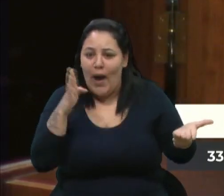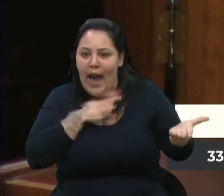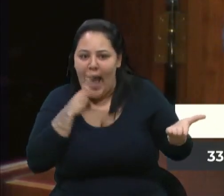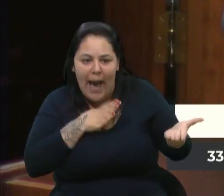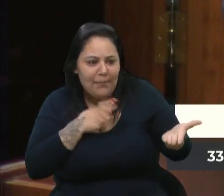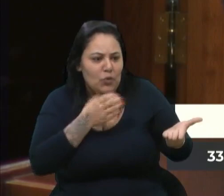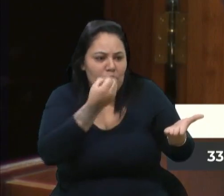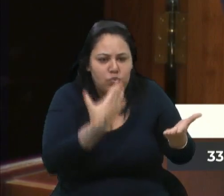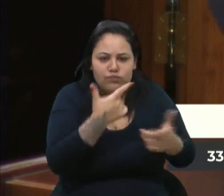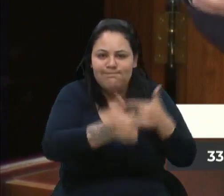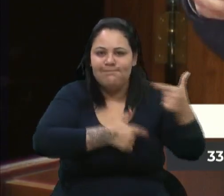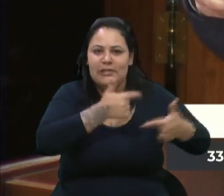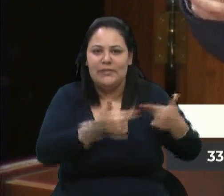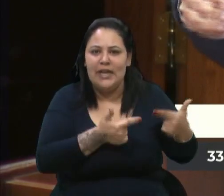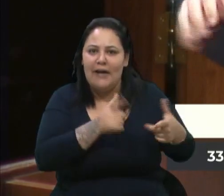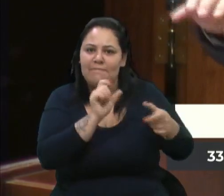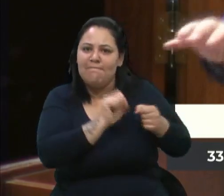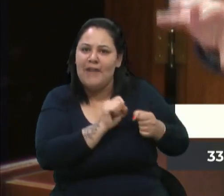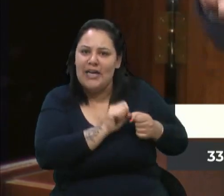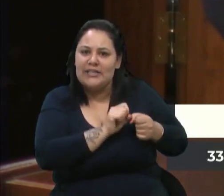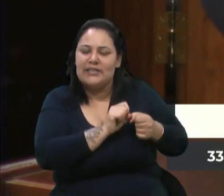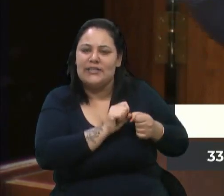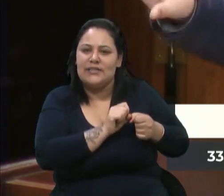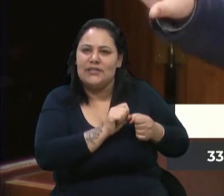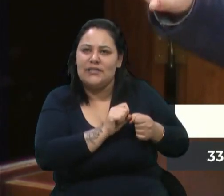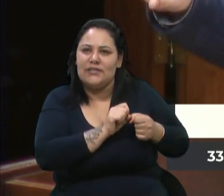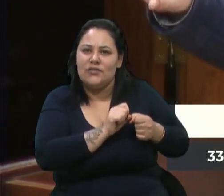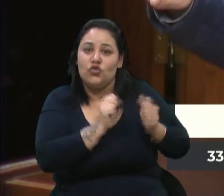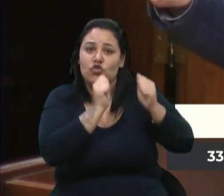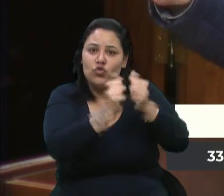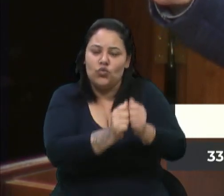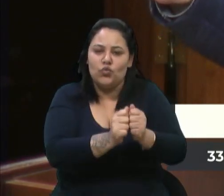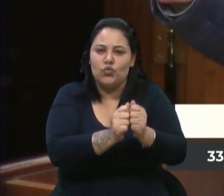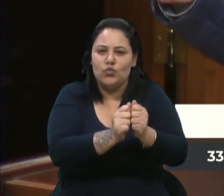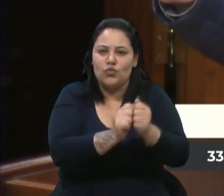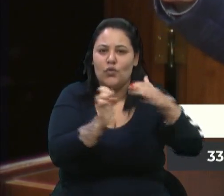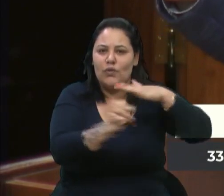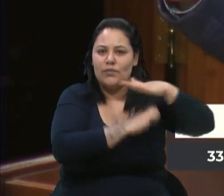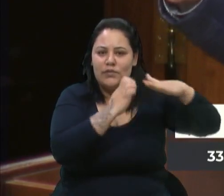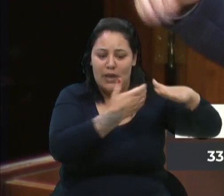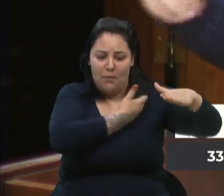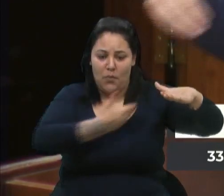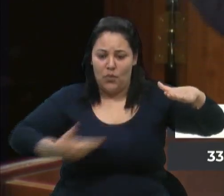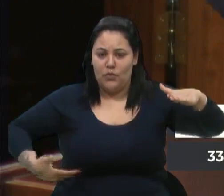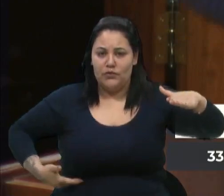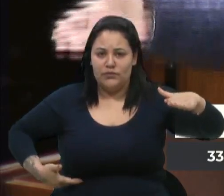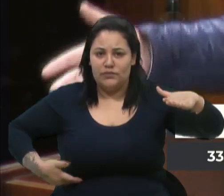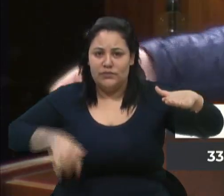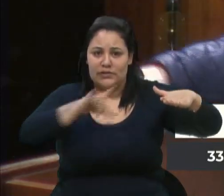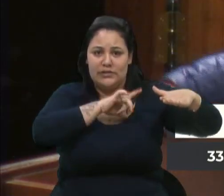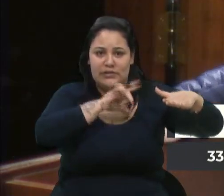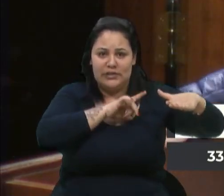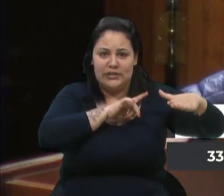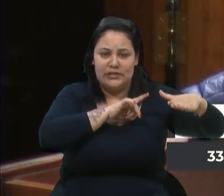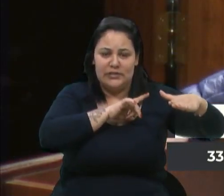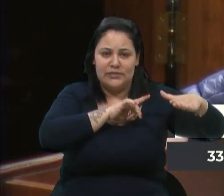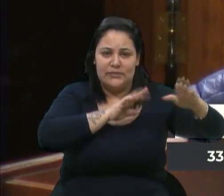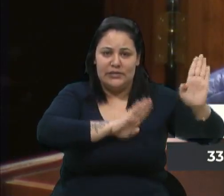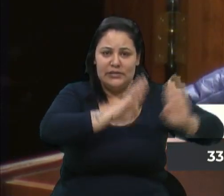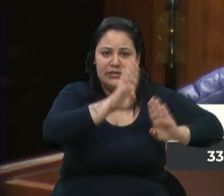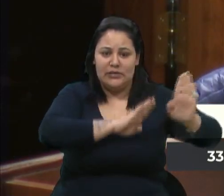ágil, feita através dessas empresas públicas que são demandadas pelas secretarias do